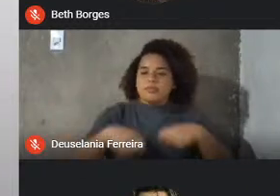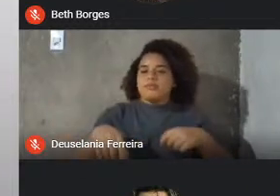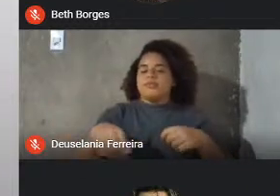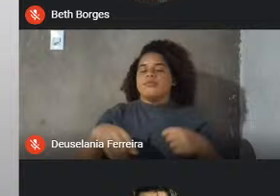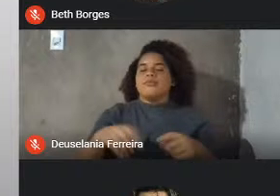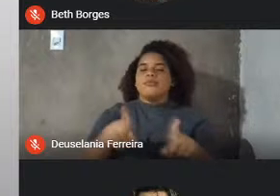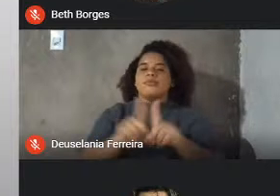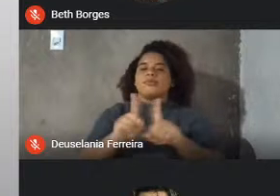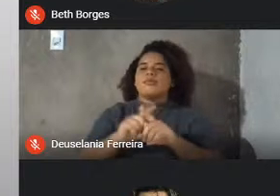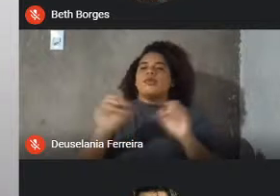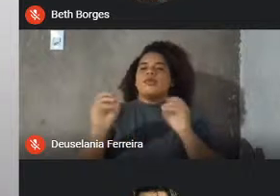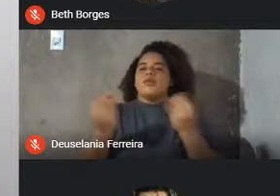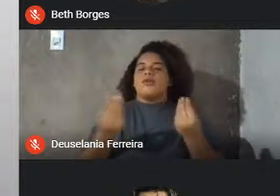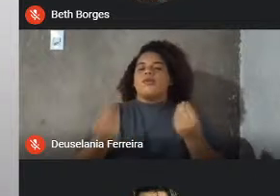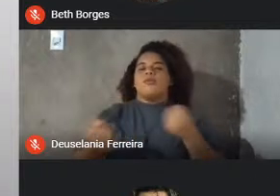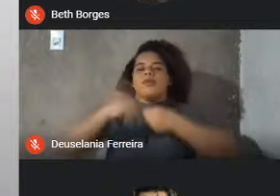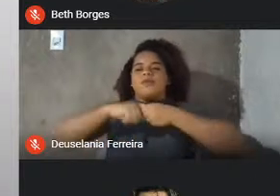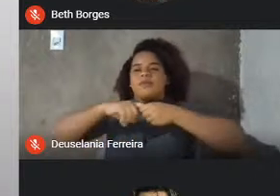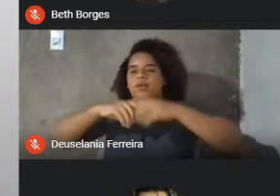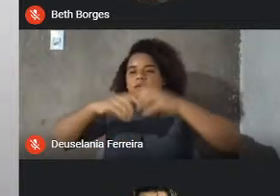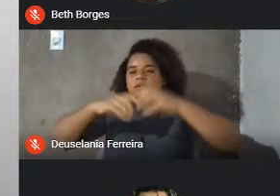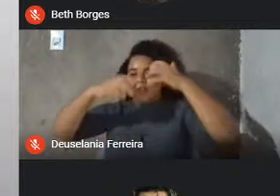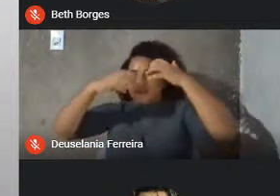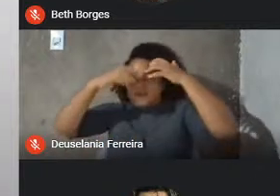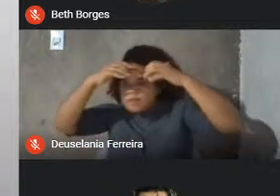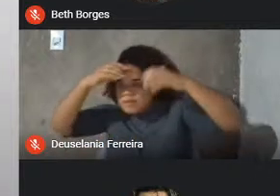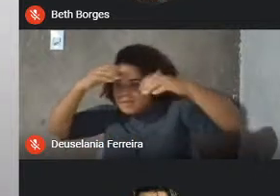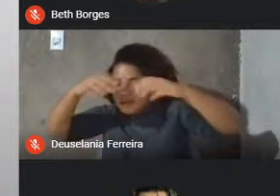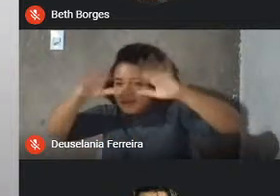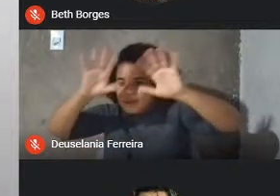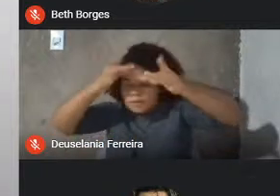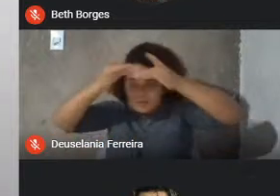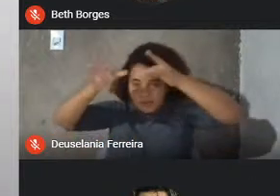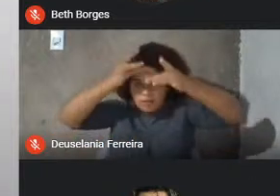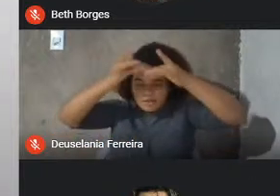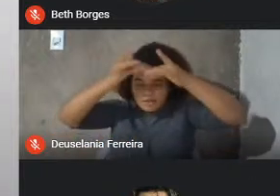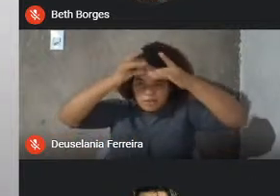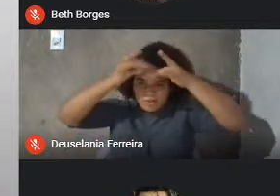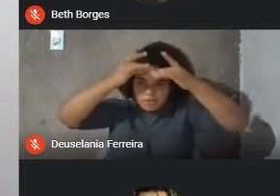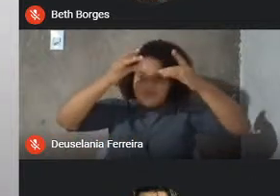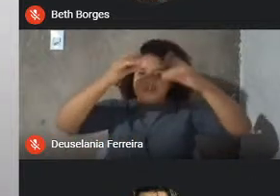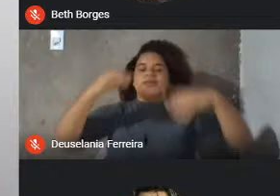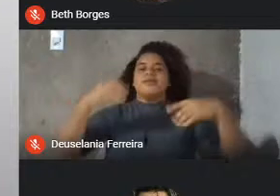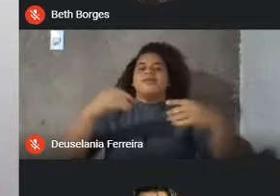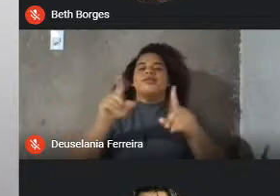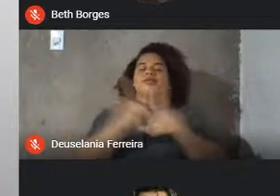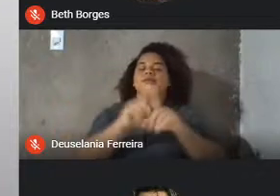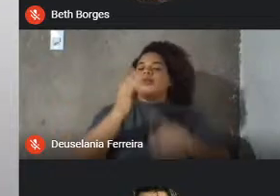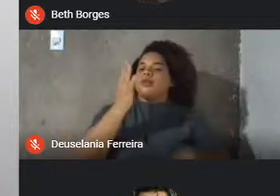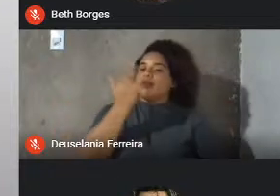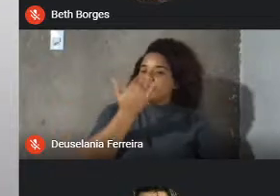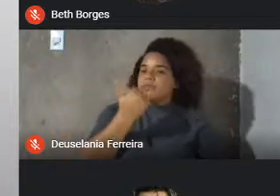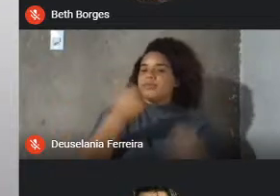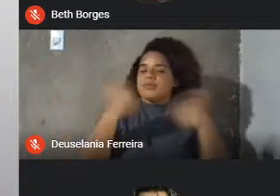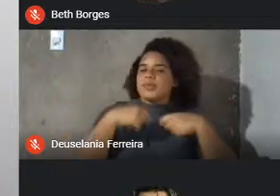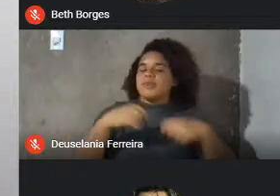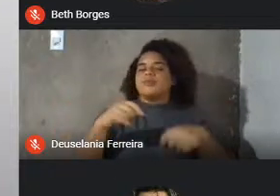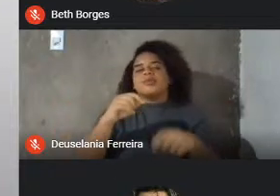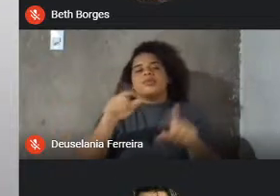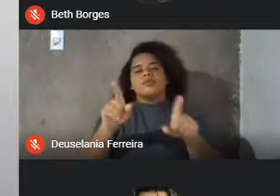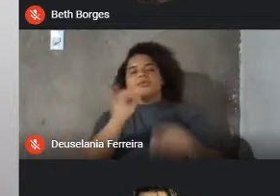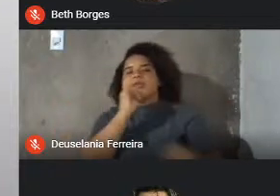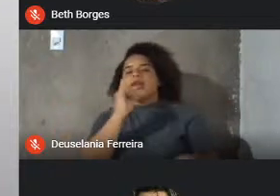vai, numa determinada idade, reforçando naquela idade, um determinado alimento que com certeza a pessoa pode ter sofrido um trauma numa